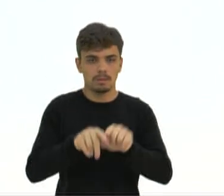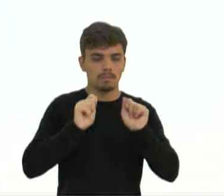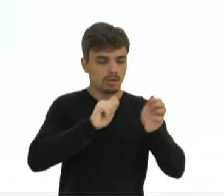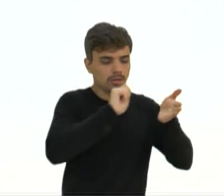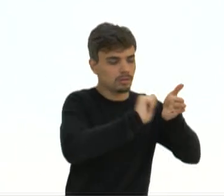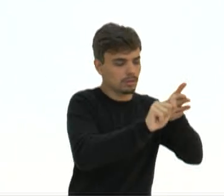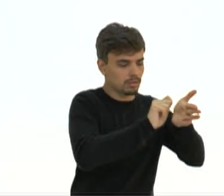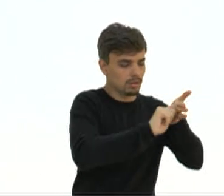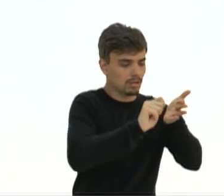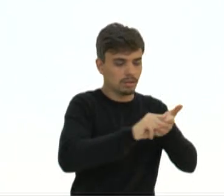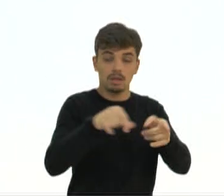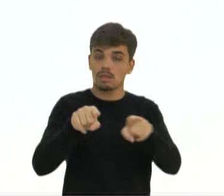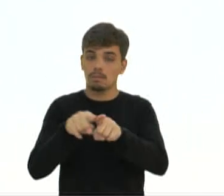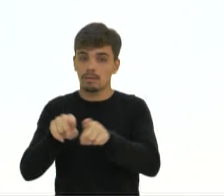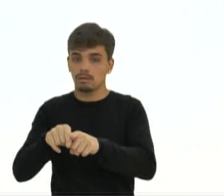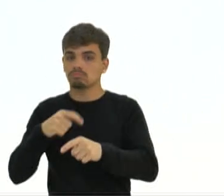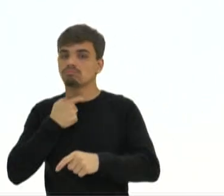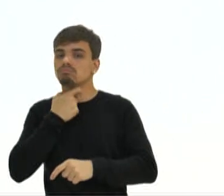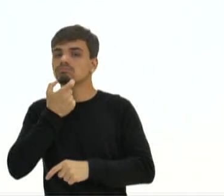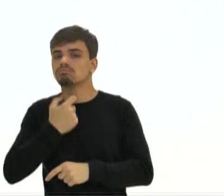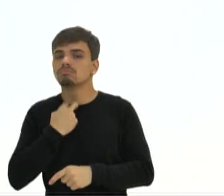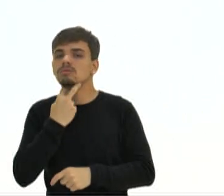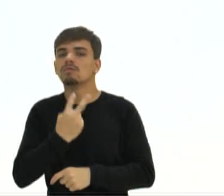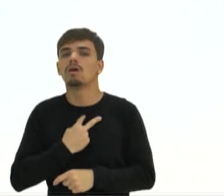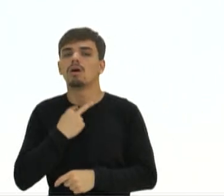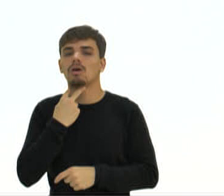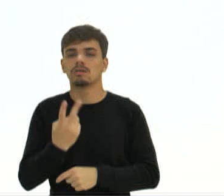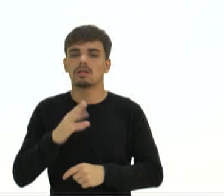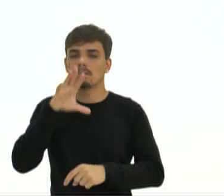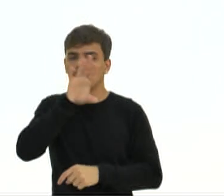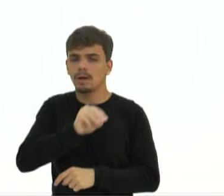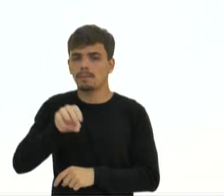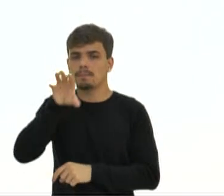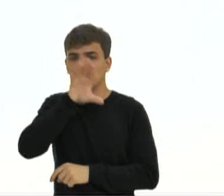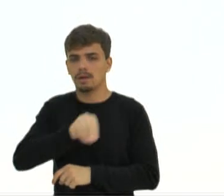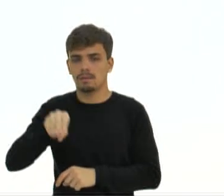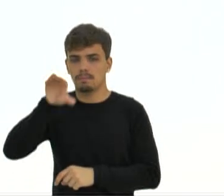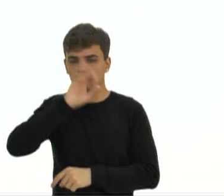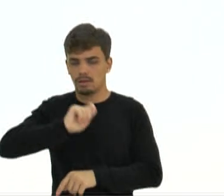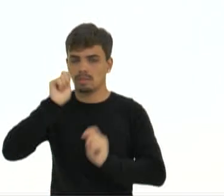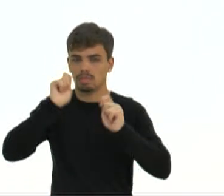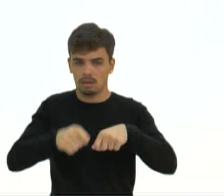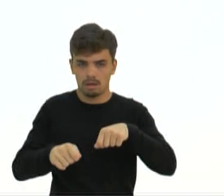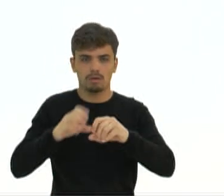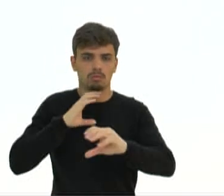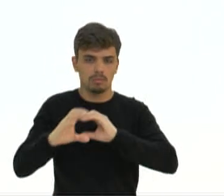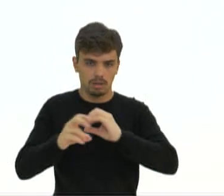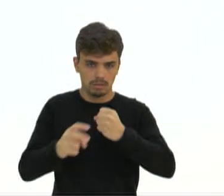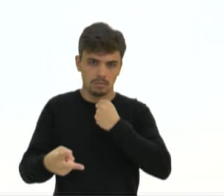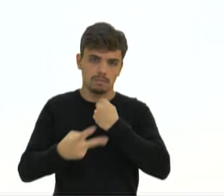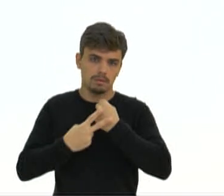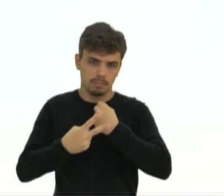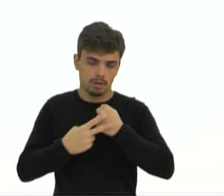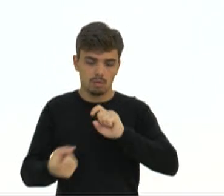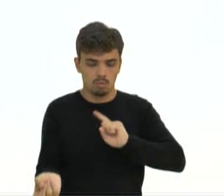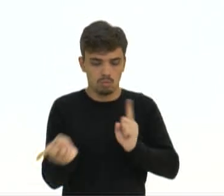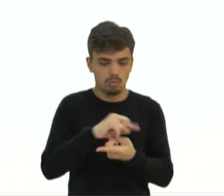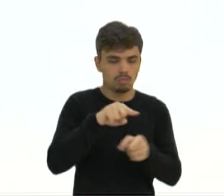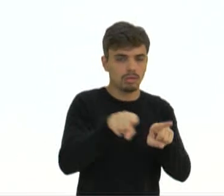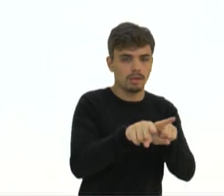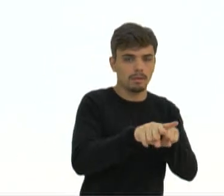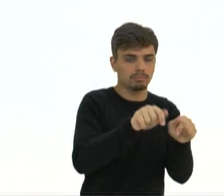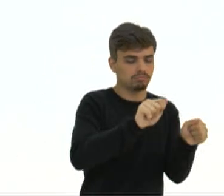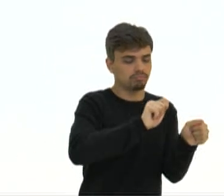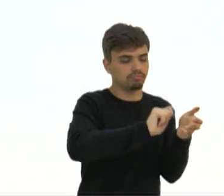ser tanto escrita quanto oral. Então, quando a gente está falando, a gente está se comunicando verbalmente, ou quando a gente está